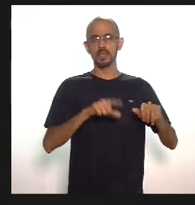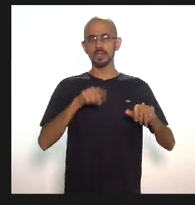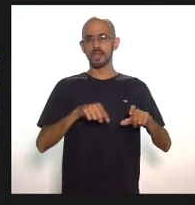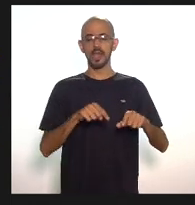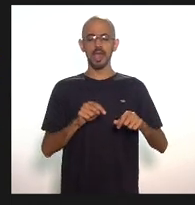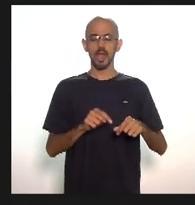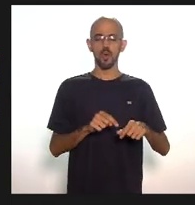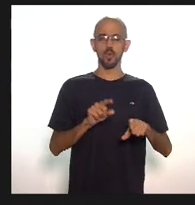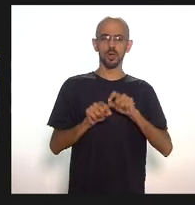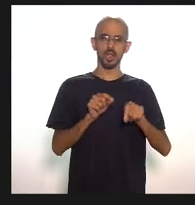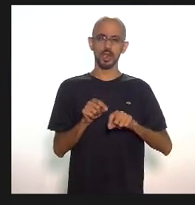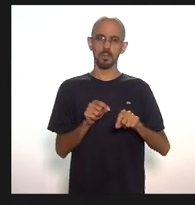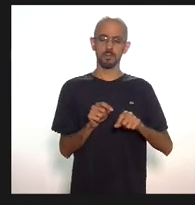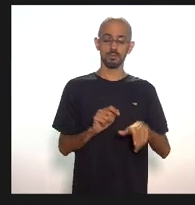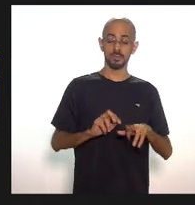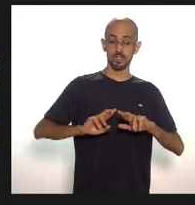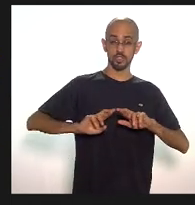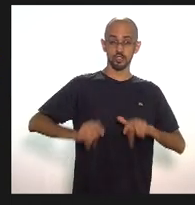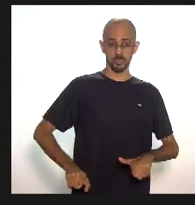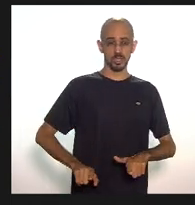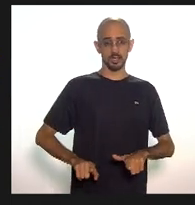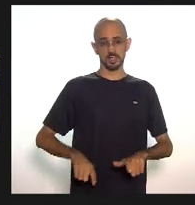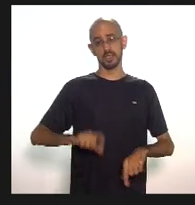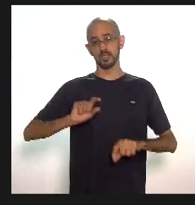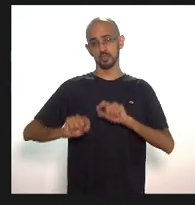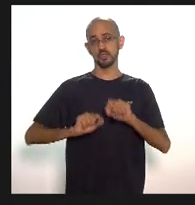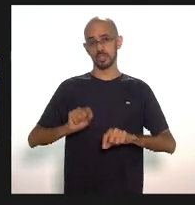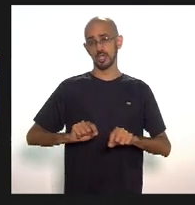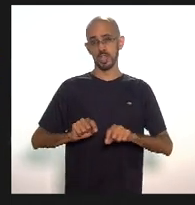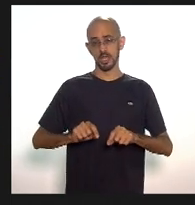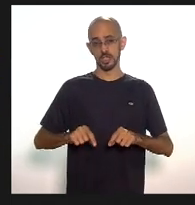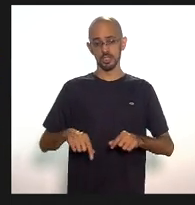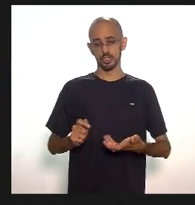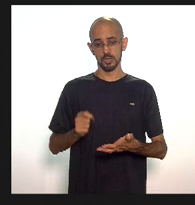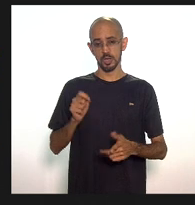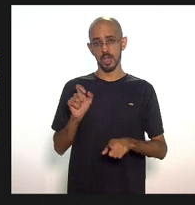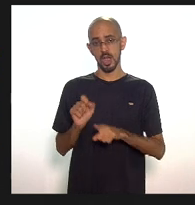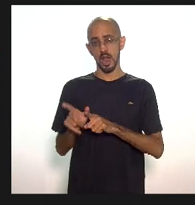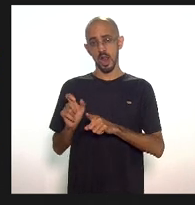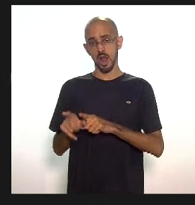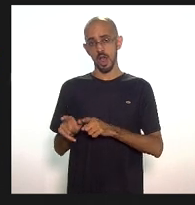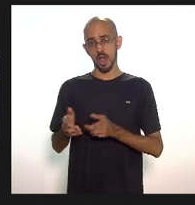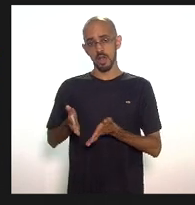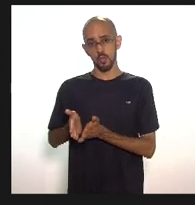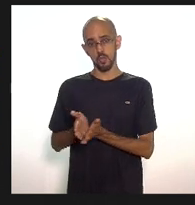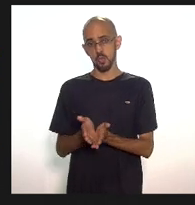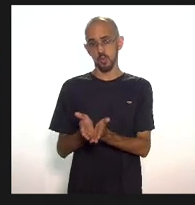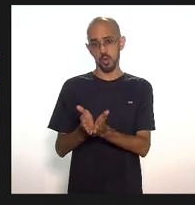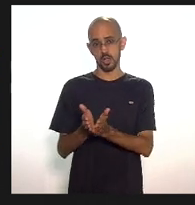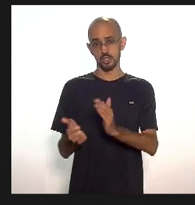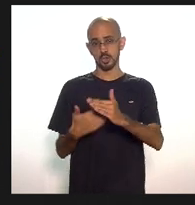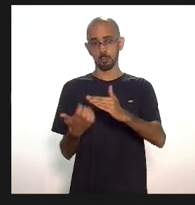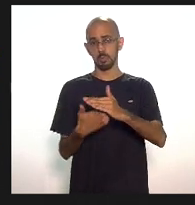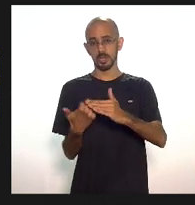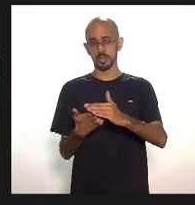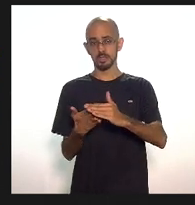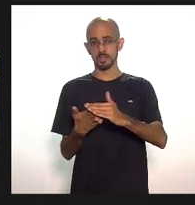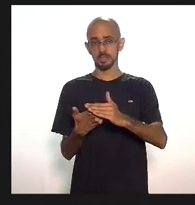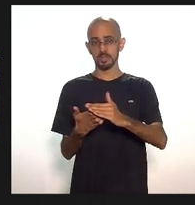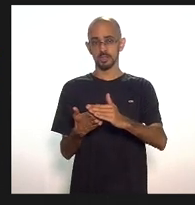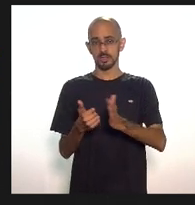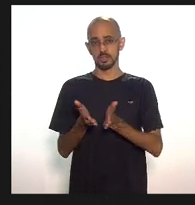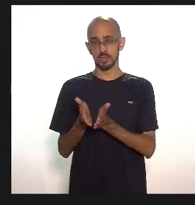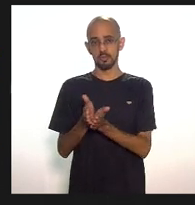diferença aí, né, em relação à possibilidade de afretamento a tempo com embarcação, com empresa, né, que esteja com